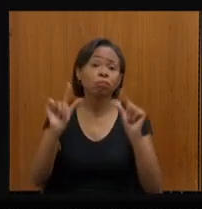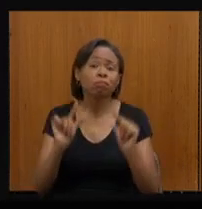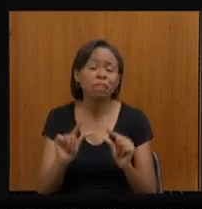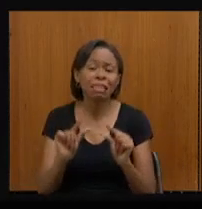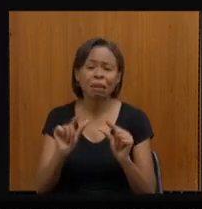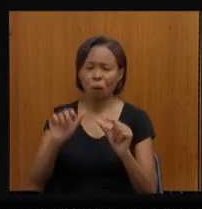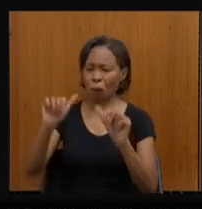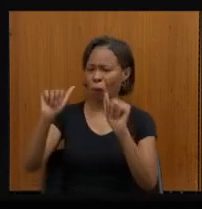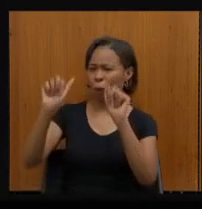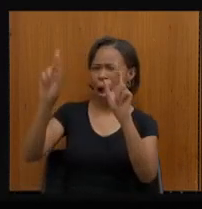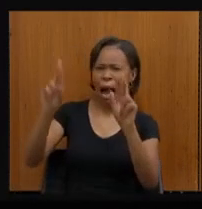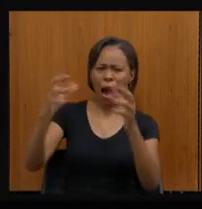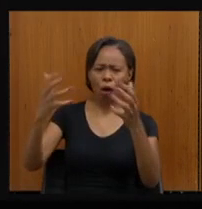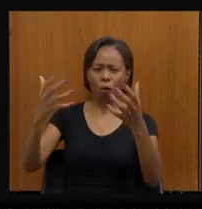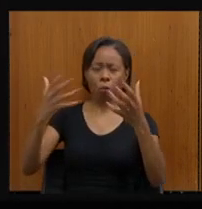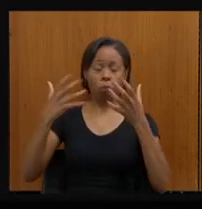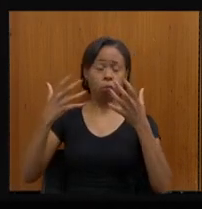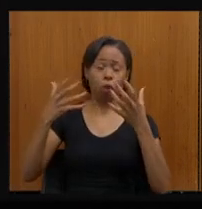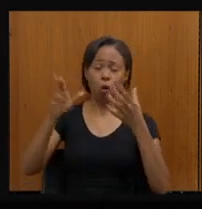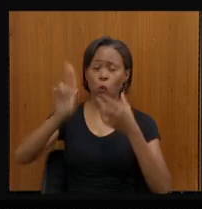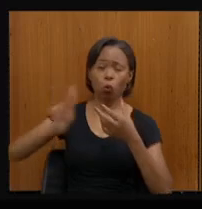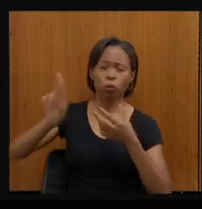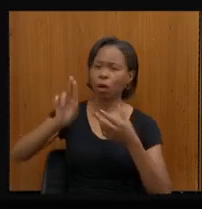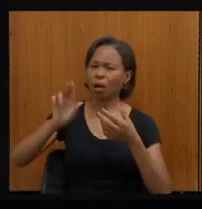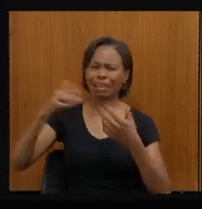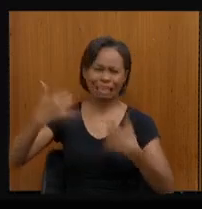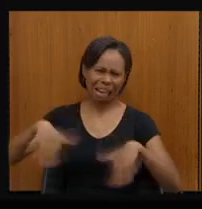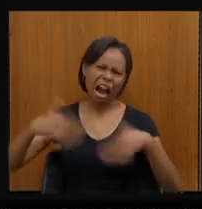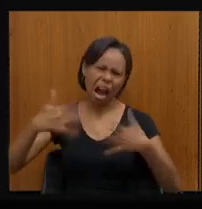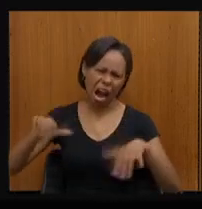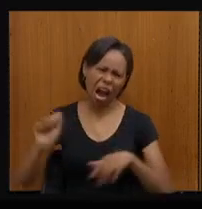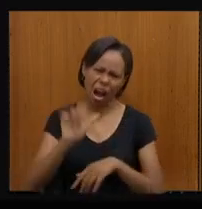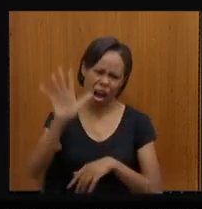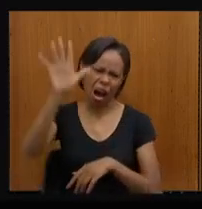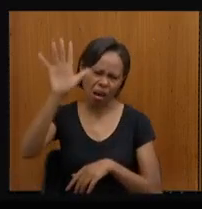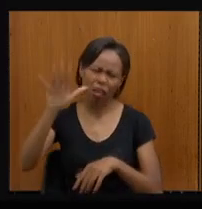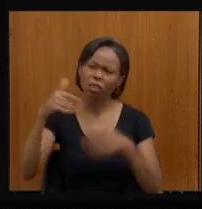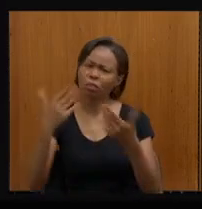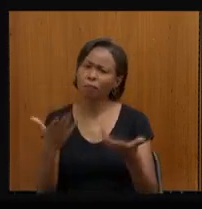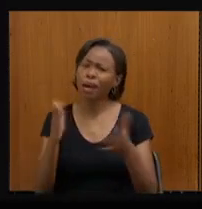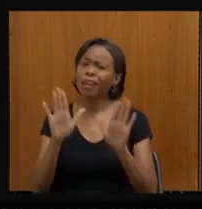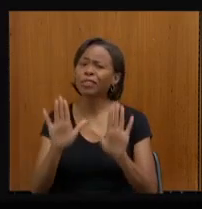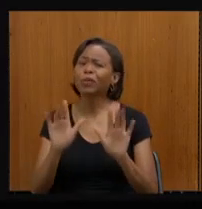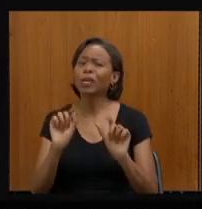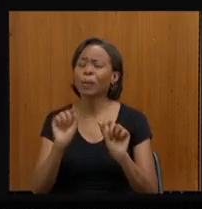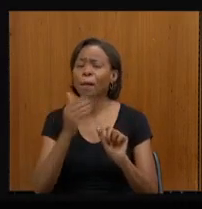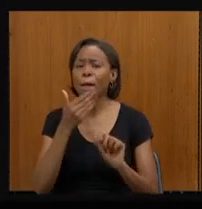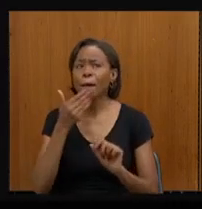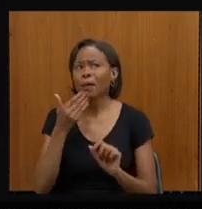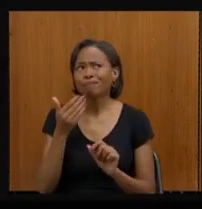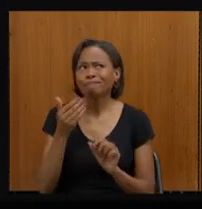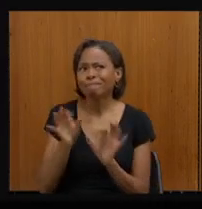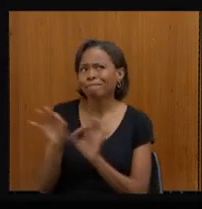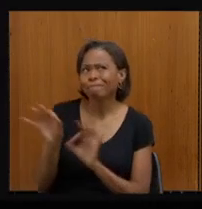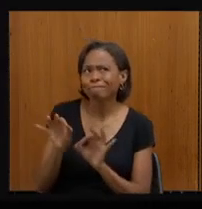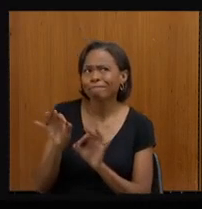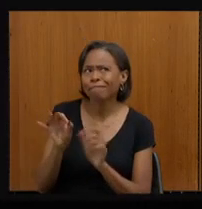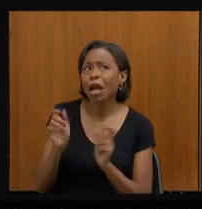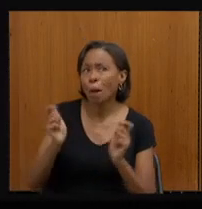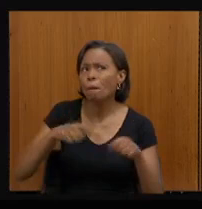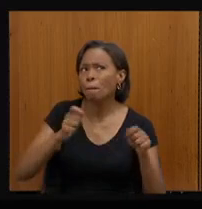de compreensão do ar seu comentário e isso fica um pouco projeto da ficar totalmente viável e interessante